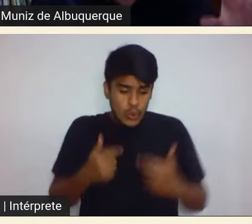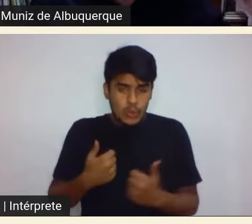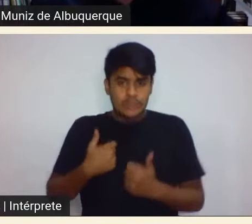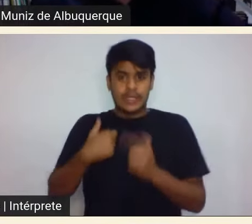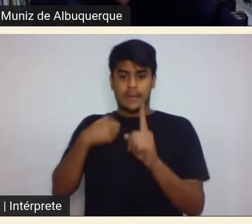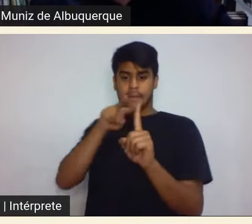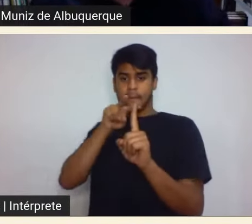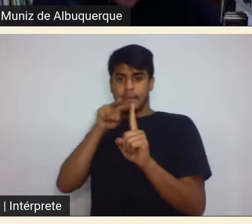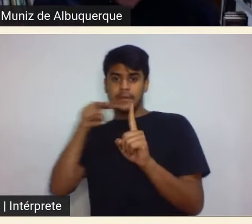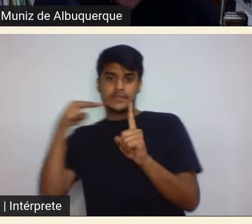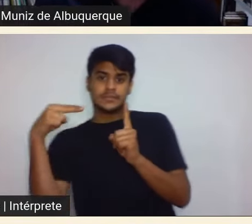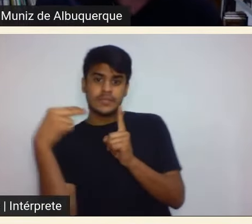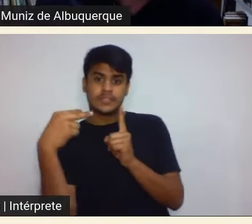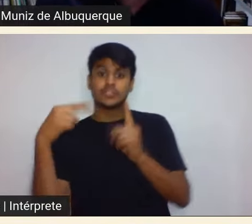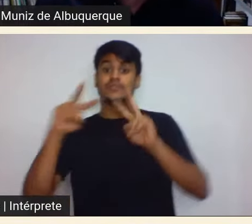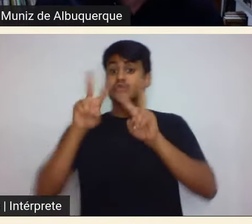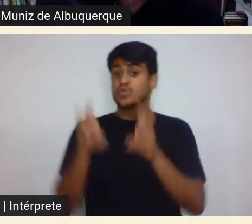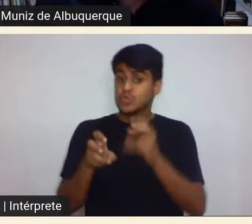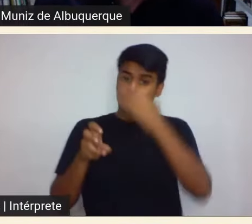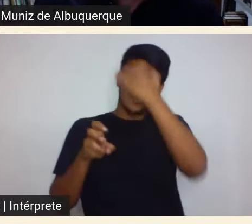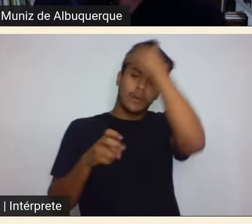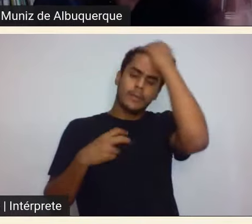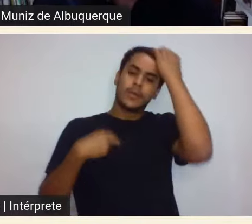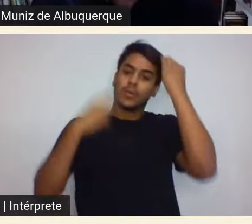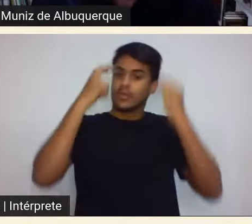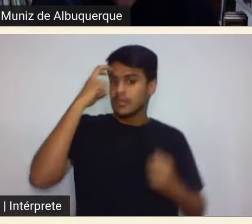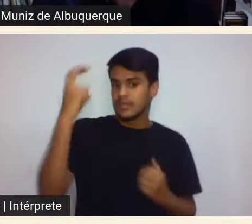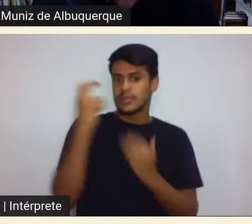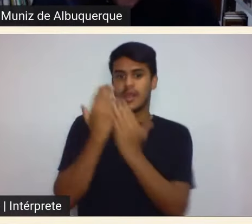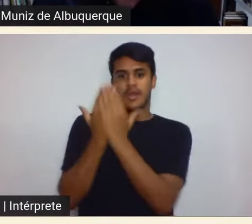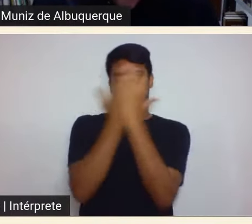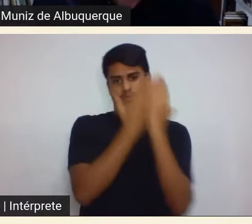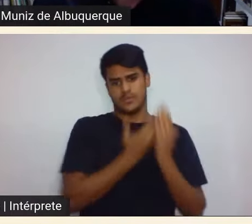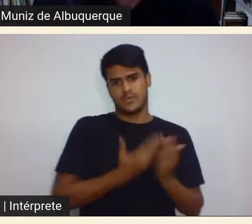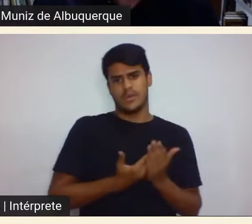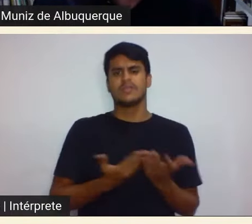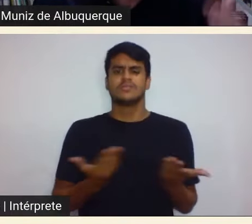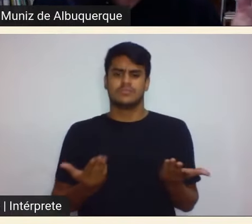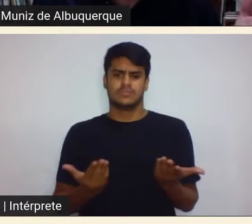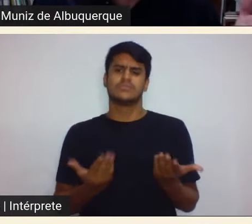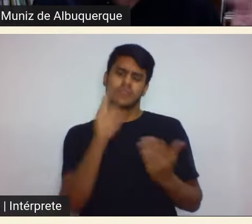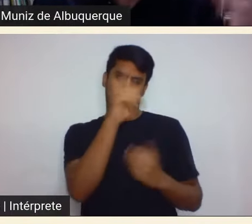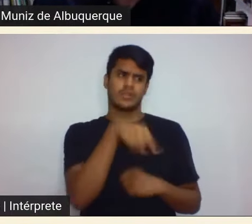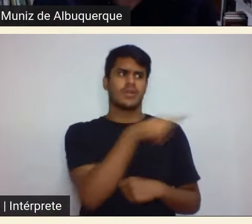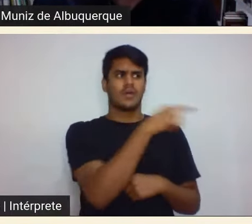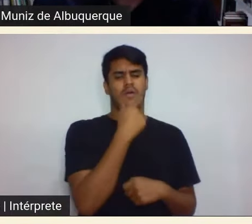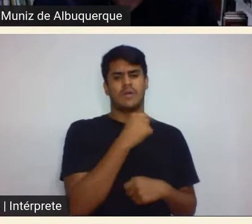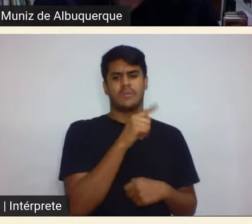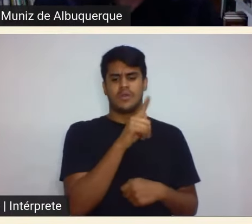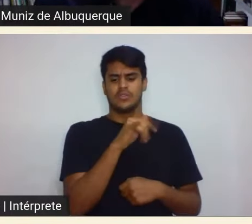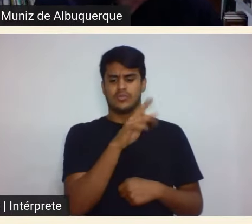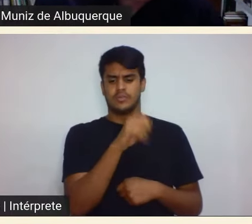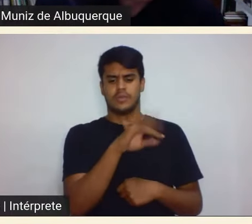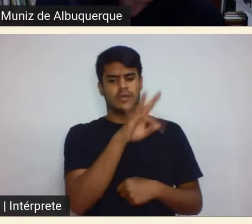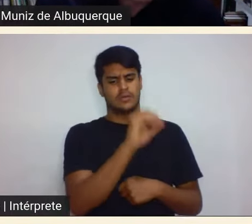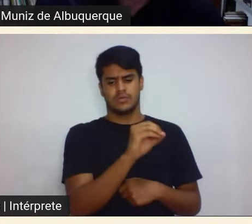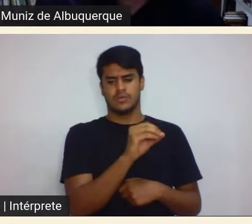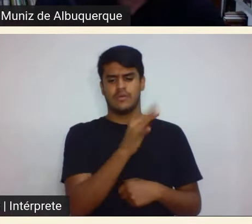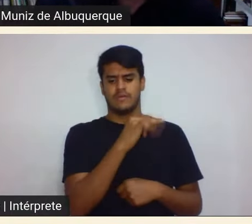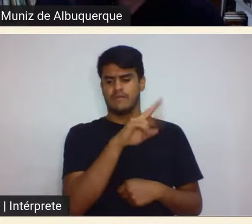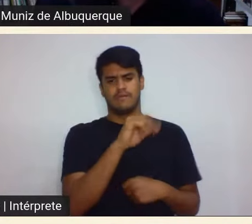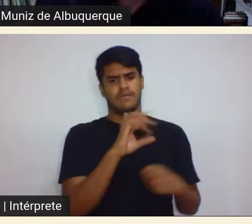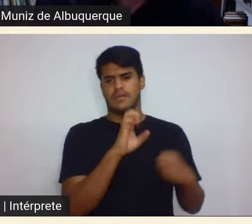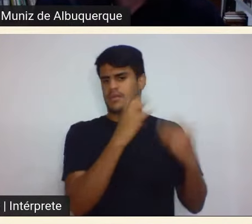em relação ao intelectual, né? Que, evidentemente, um Gilberto Freire não pode admitir, né? E daí,